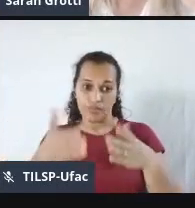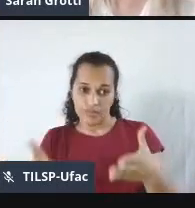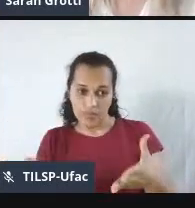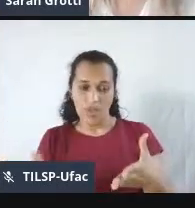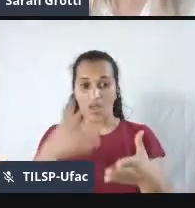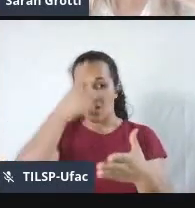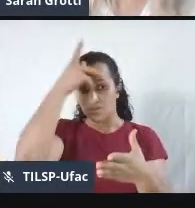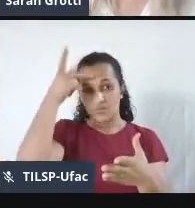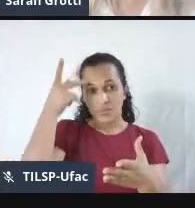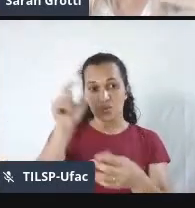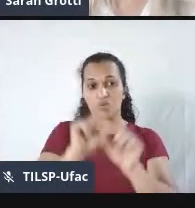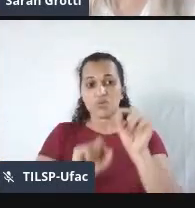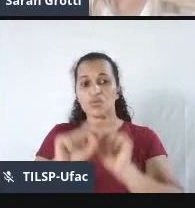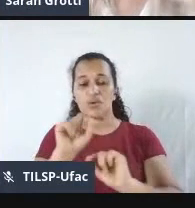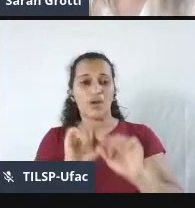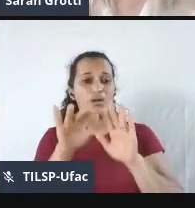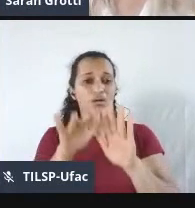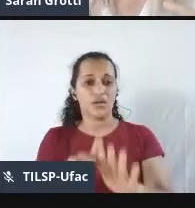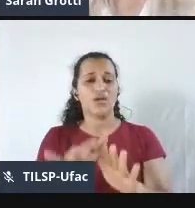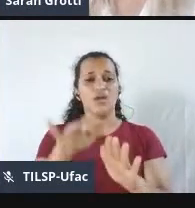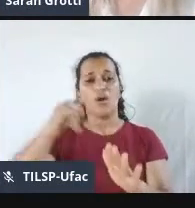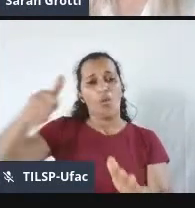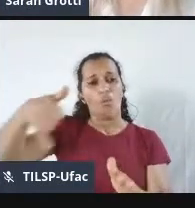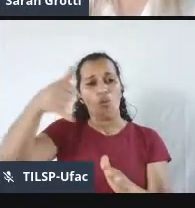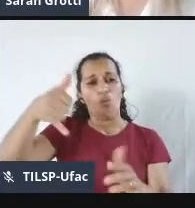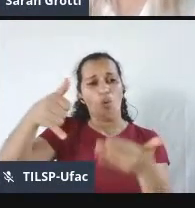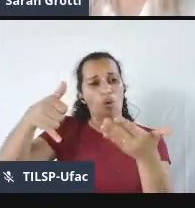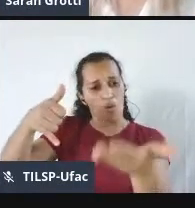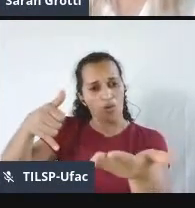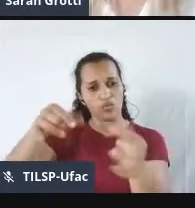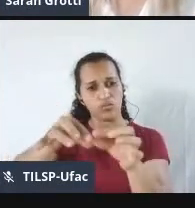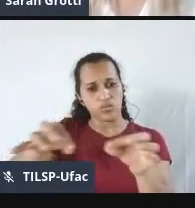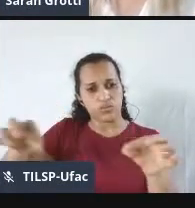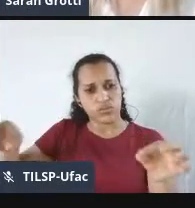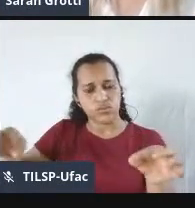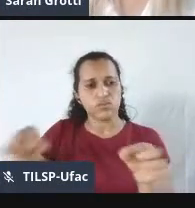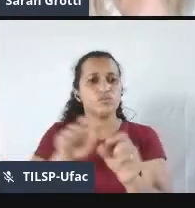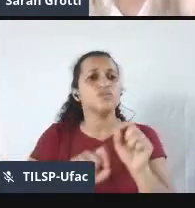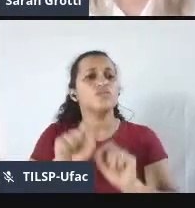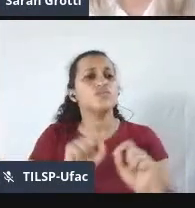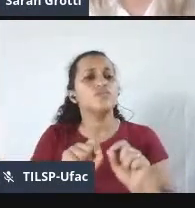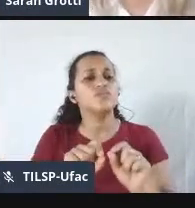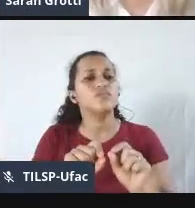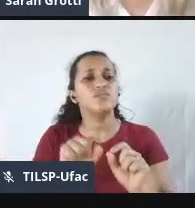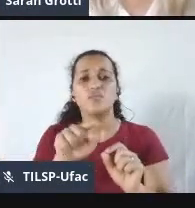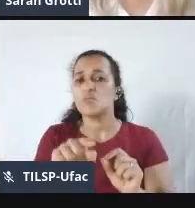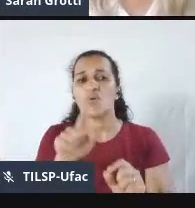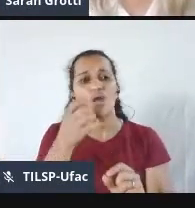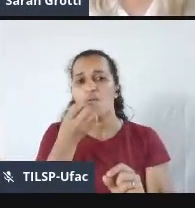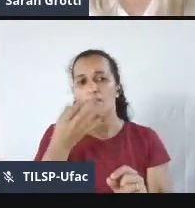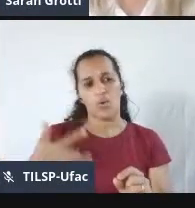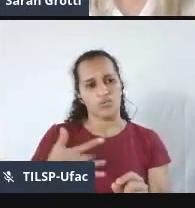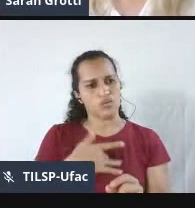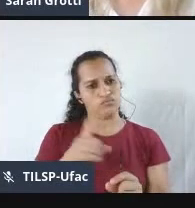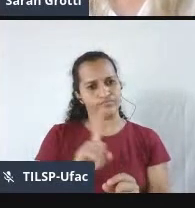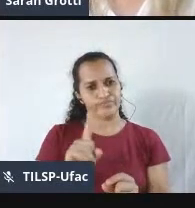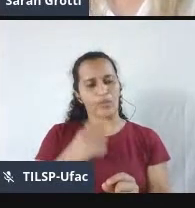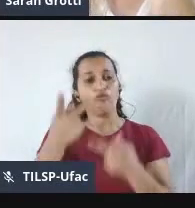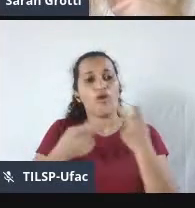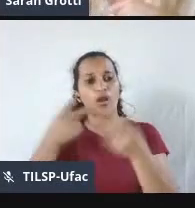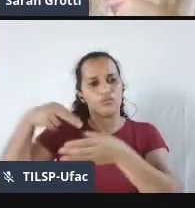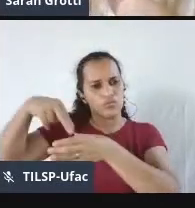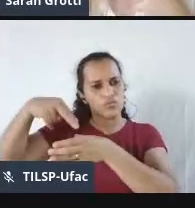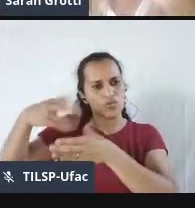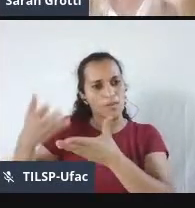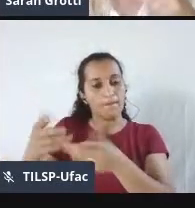são os óleos de girassol, milho, soja, algodão, porque falam que não é saudável, né? Mas a gente está